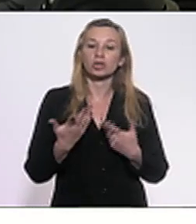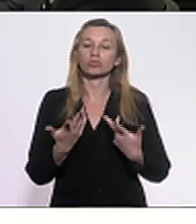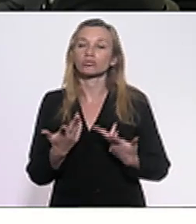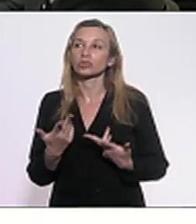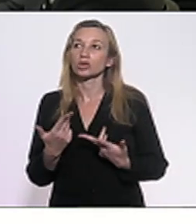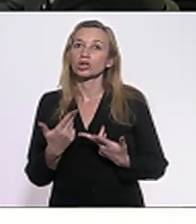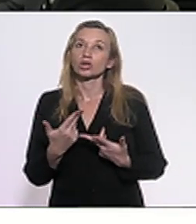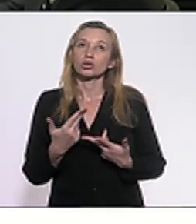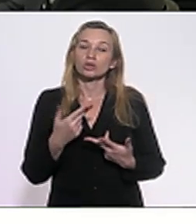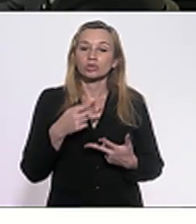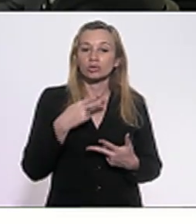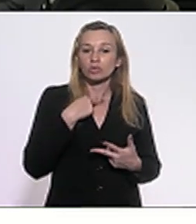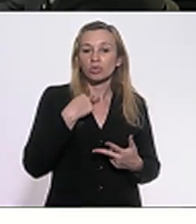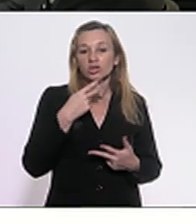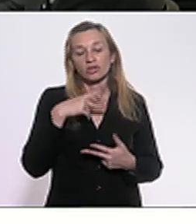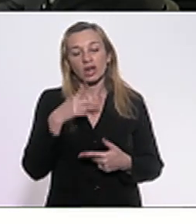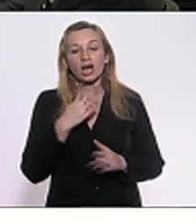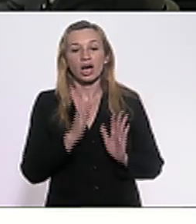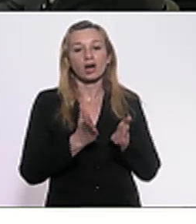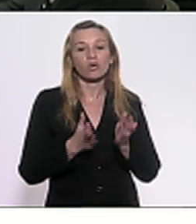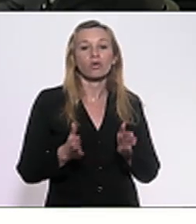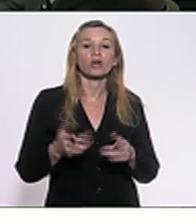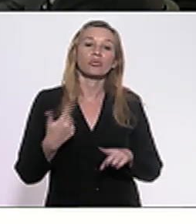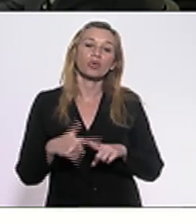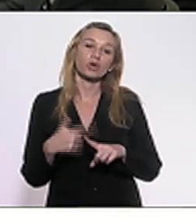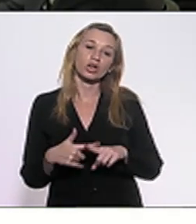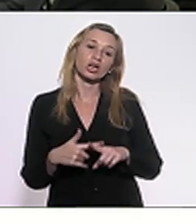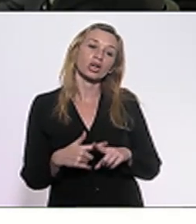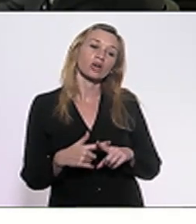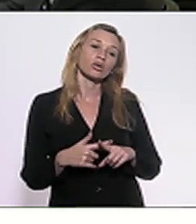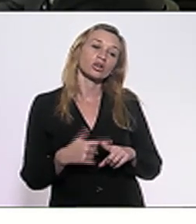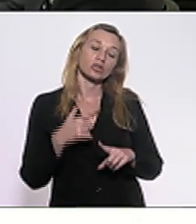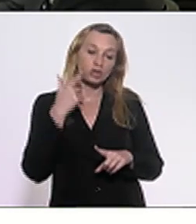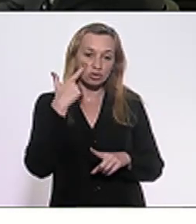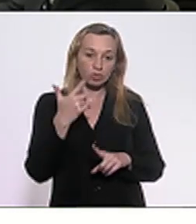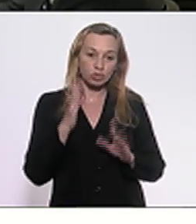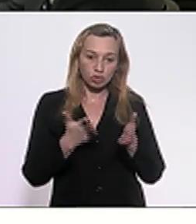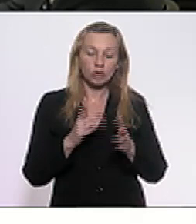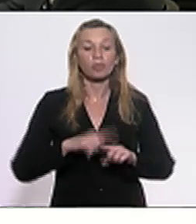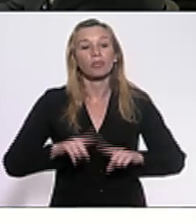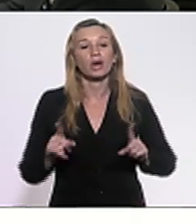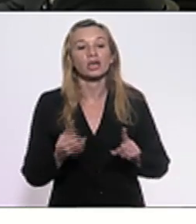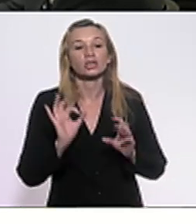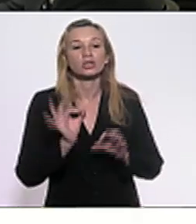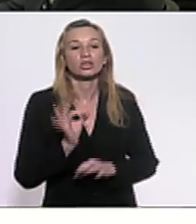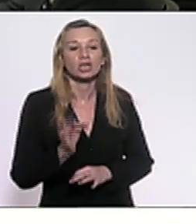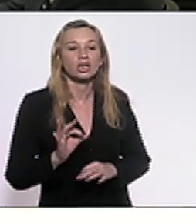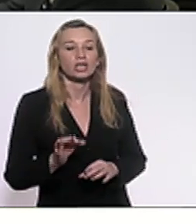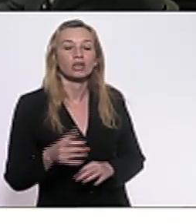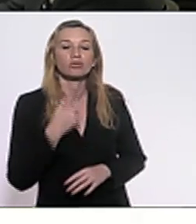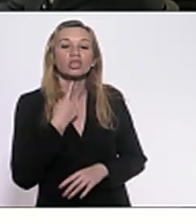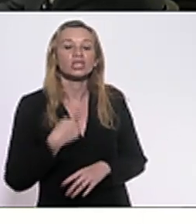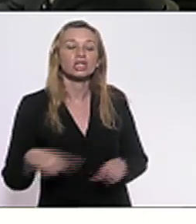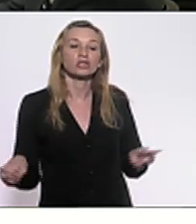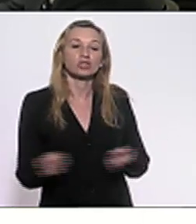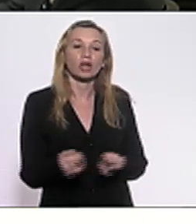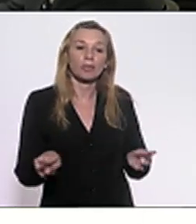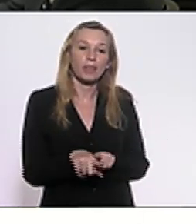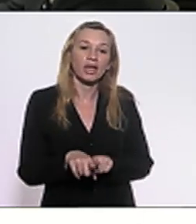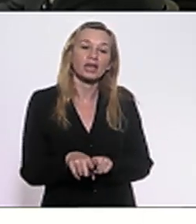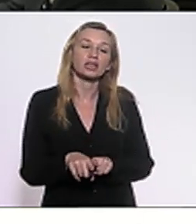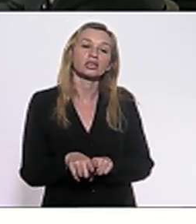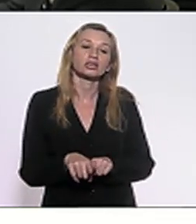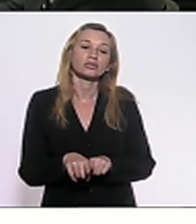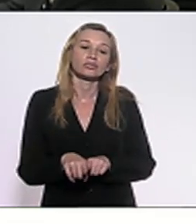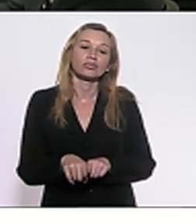estar entrando em maior detalhe, porque é o cenário que temos hoje, né? Mas o fato é que há expectativa também, pelo simples